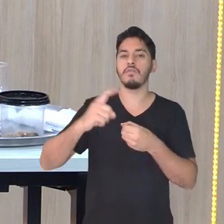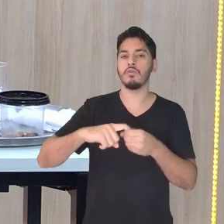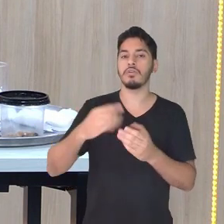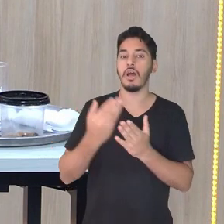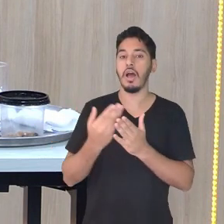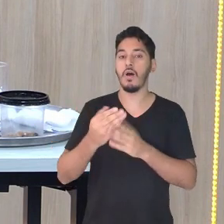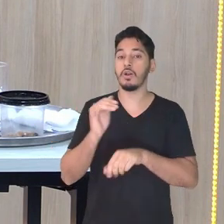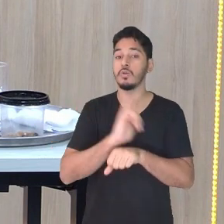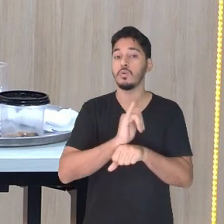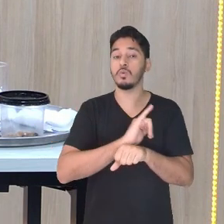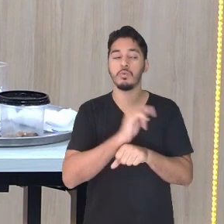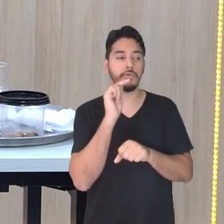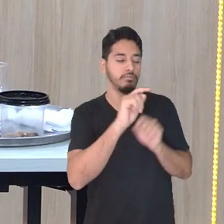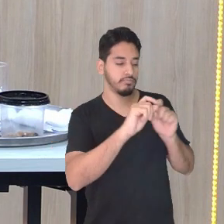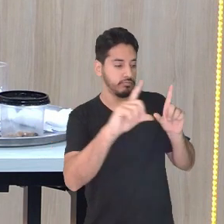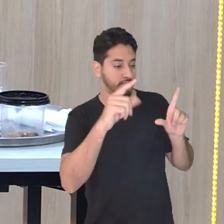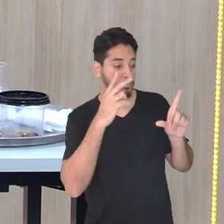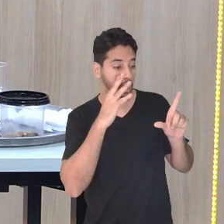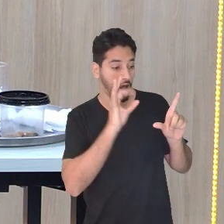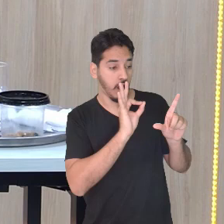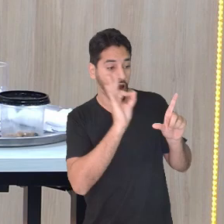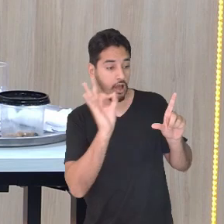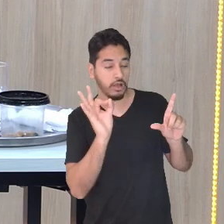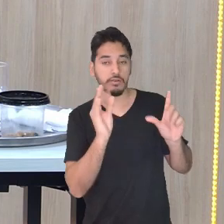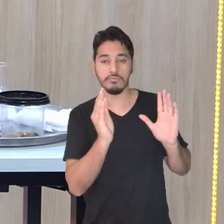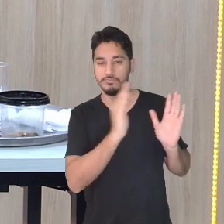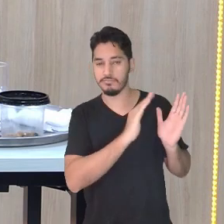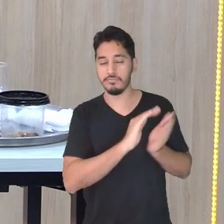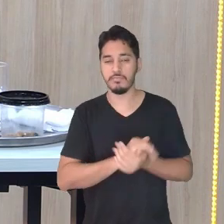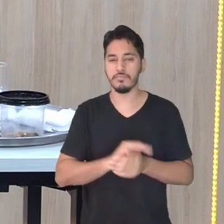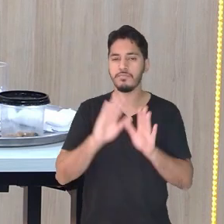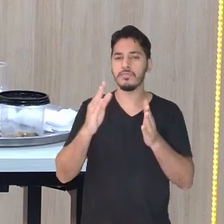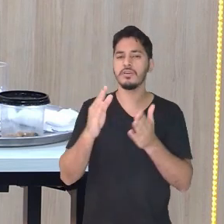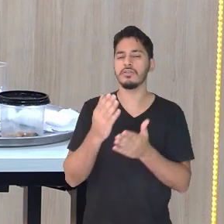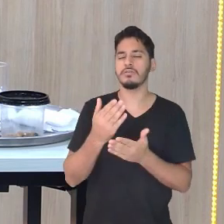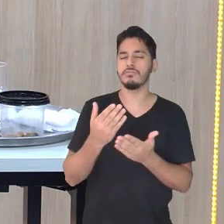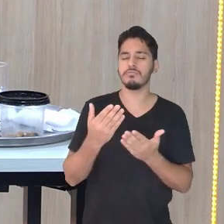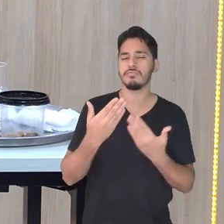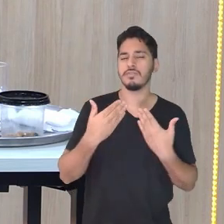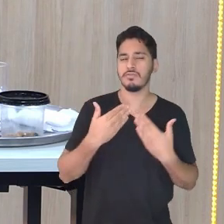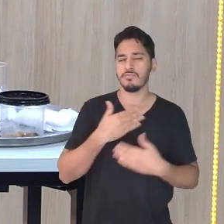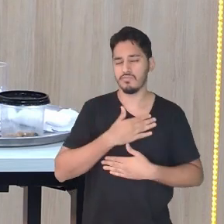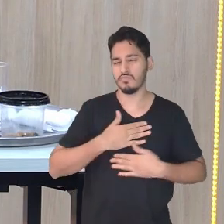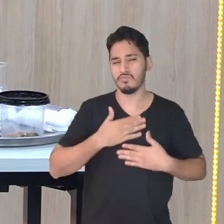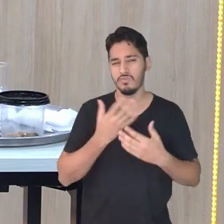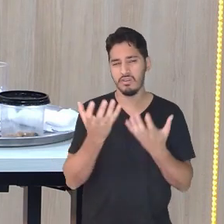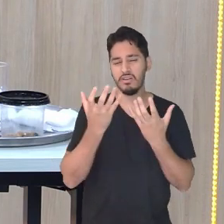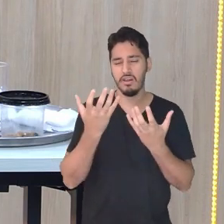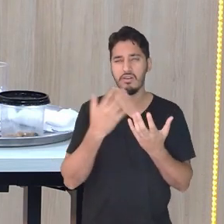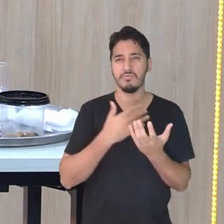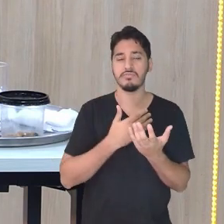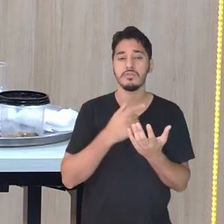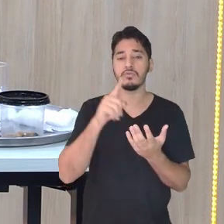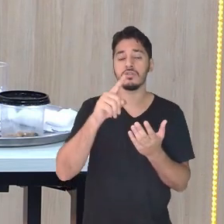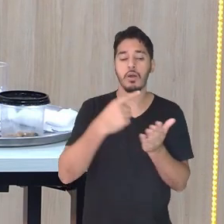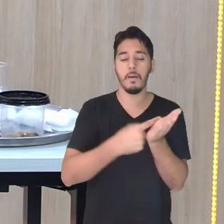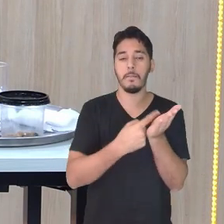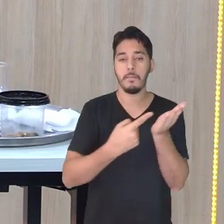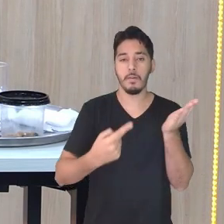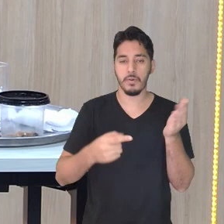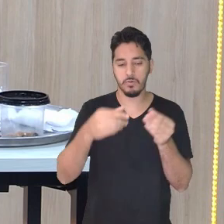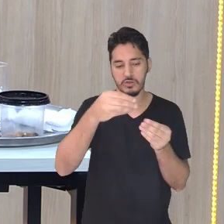para assistir a aula que perdeu. Mas eu gostaria que vocês, rapidinho, pegassem uma folha